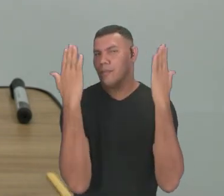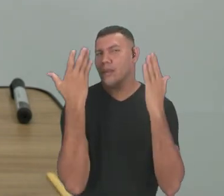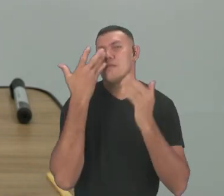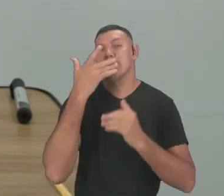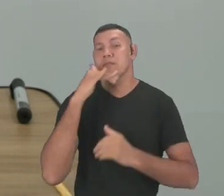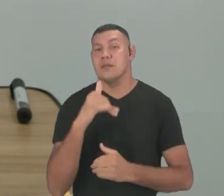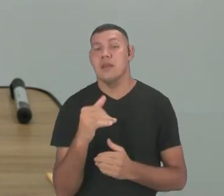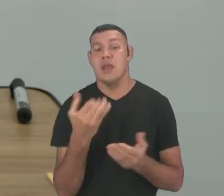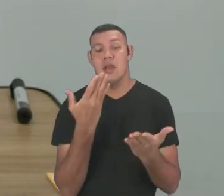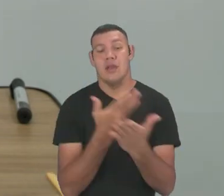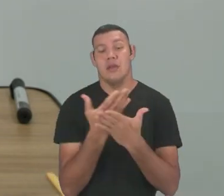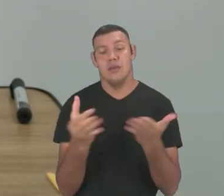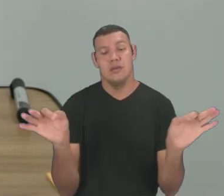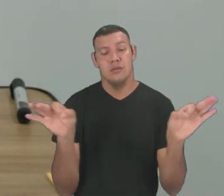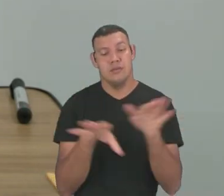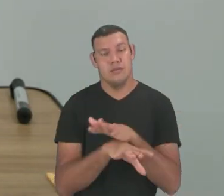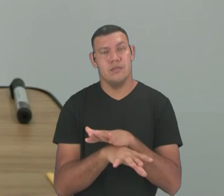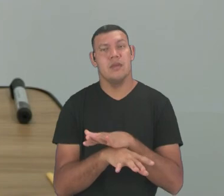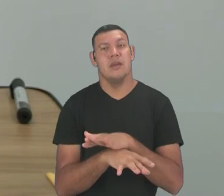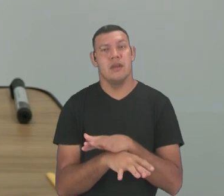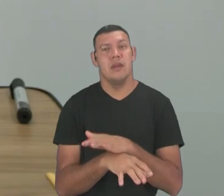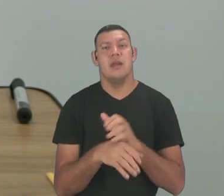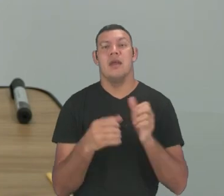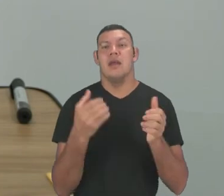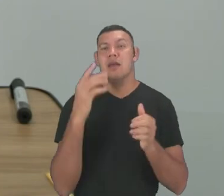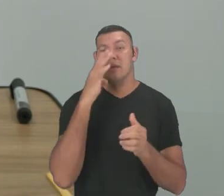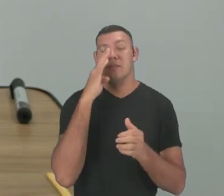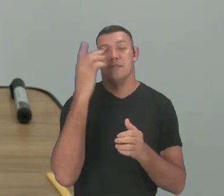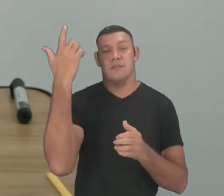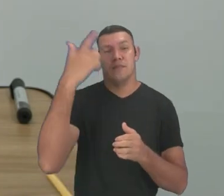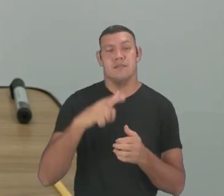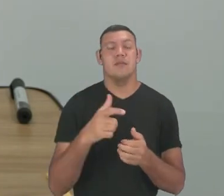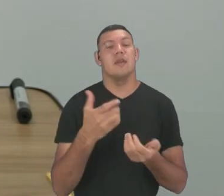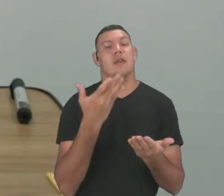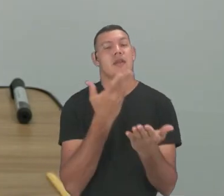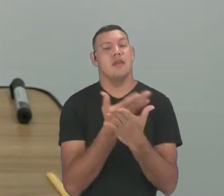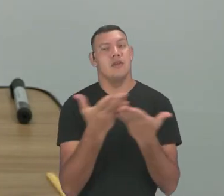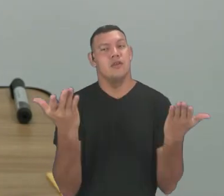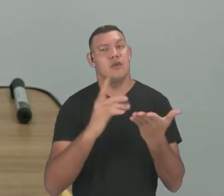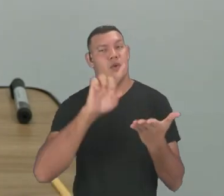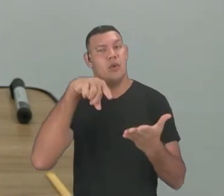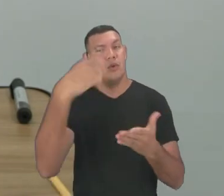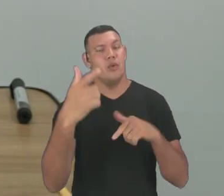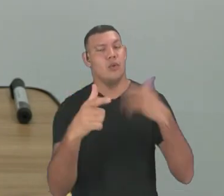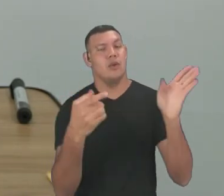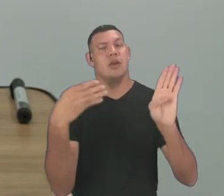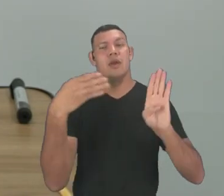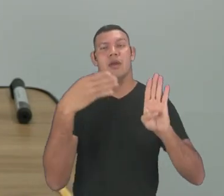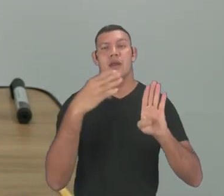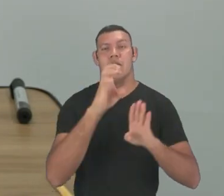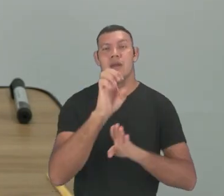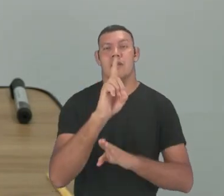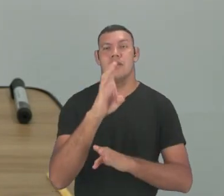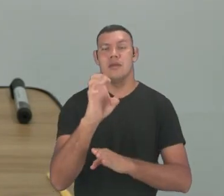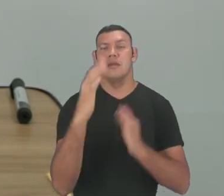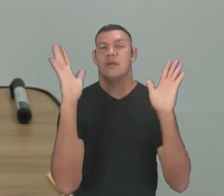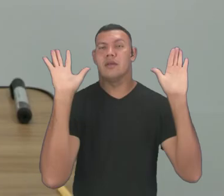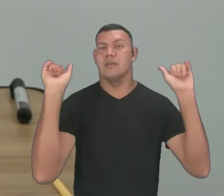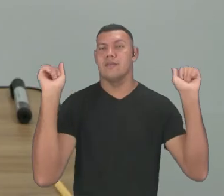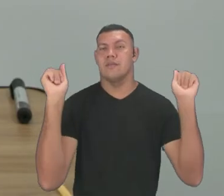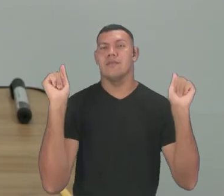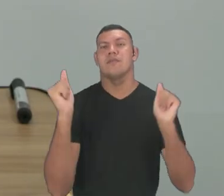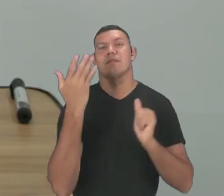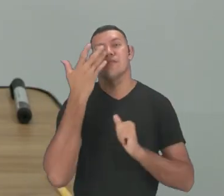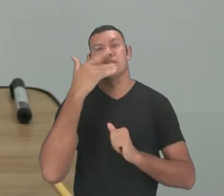nossa aula de hoje chegou ao fim mas para esta e outras aulas acesse a plataforma é Duque tchau tchau